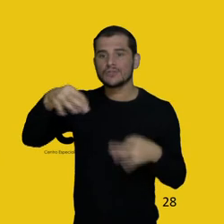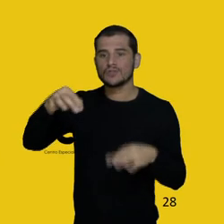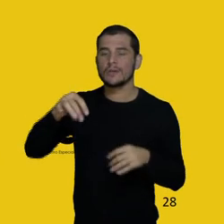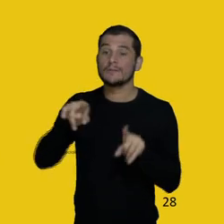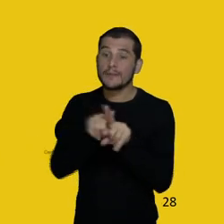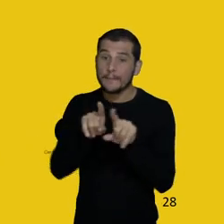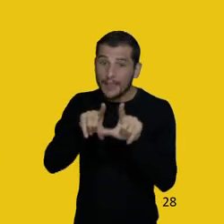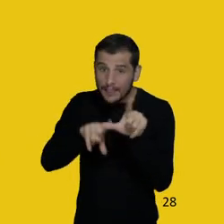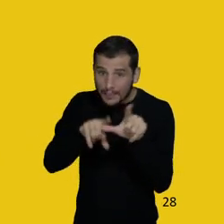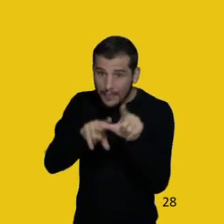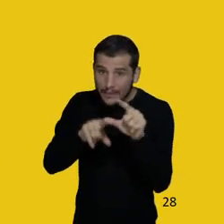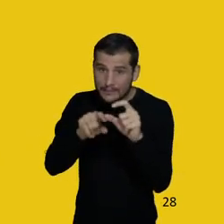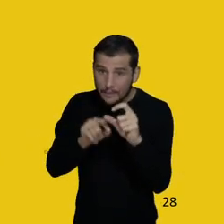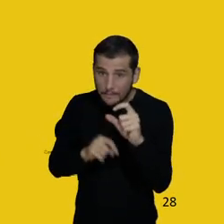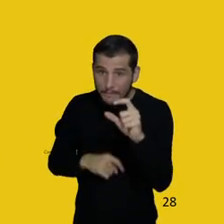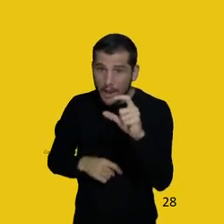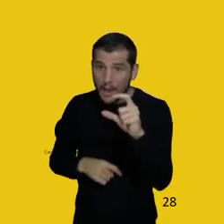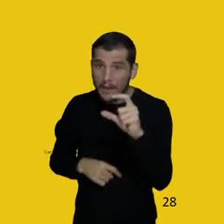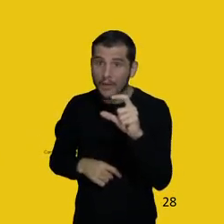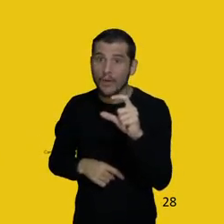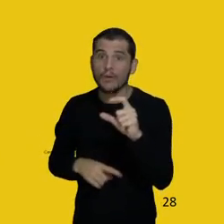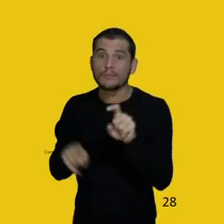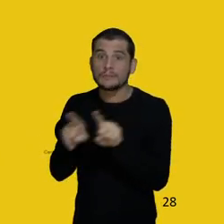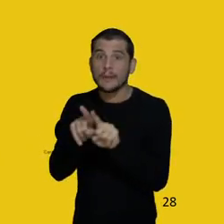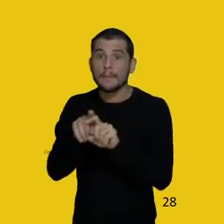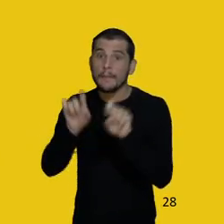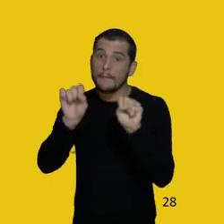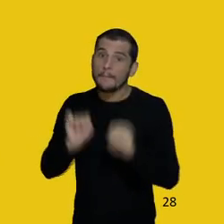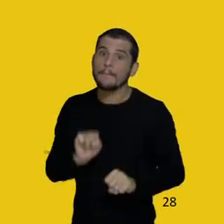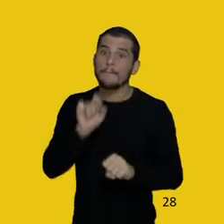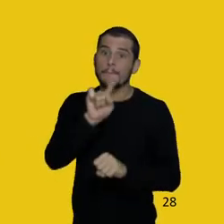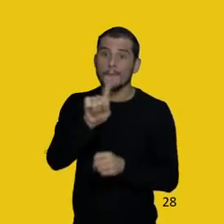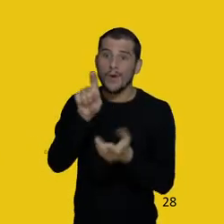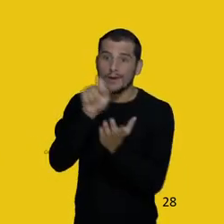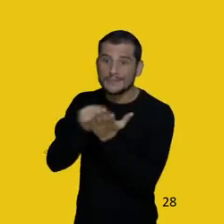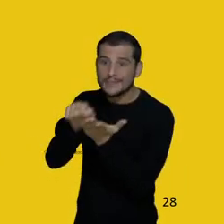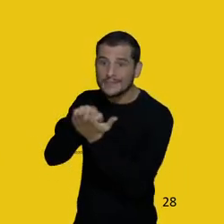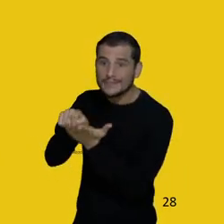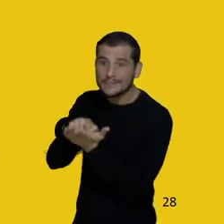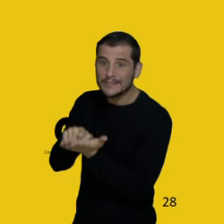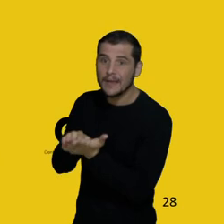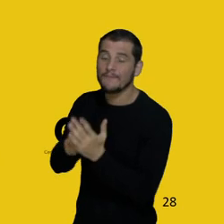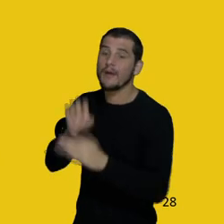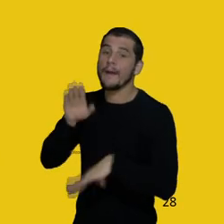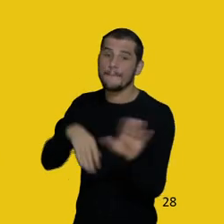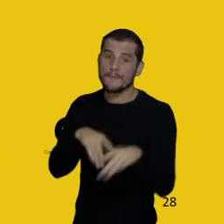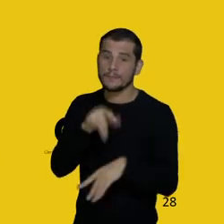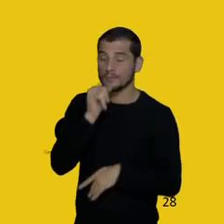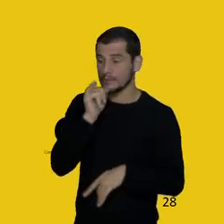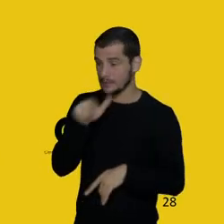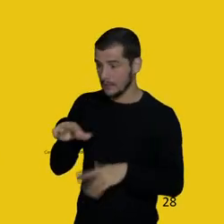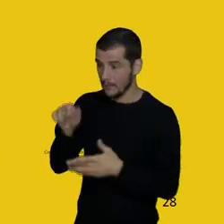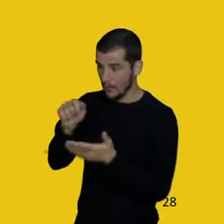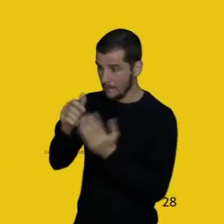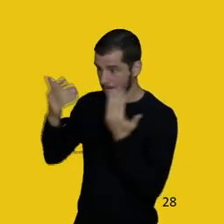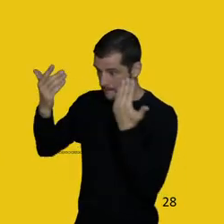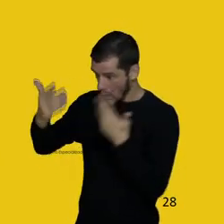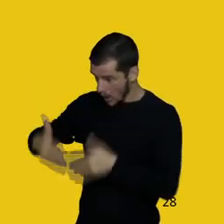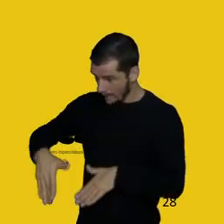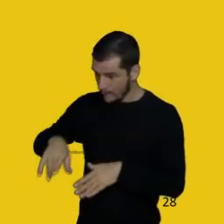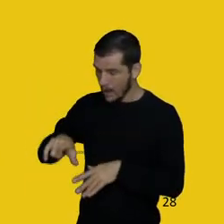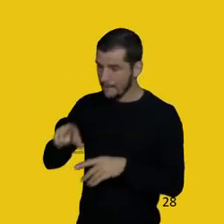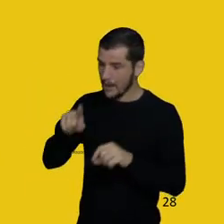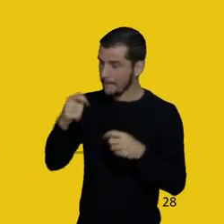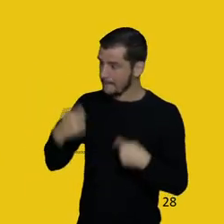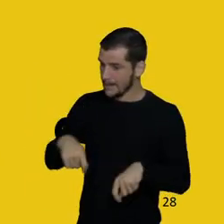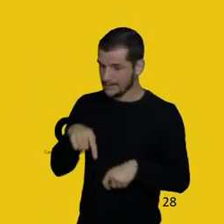direitinho permitir rascunho né mesmo na minha avaliação né eu faço eu falo faz essa conta por exemplo que na minha